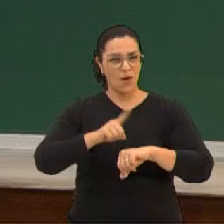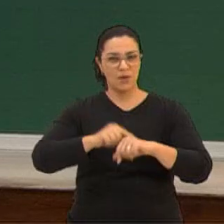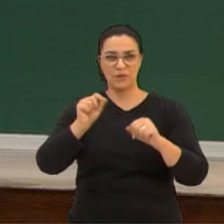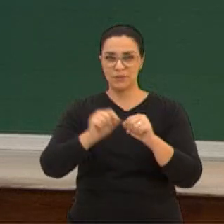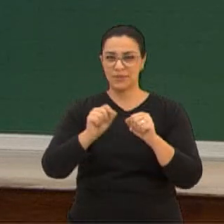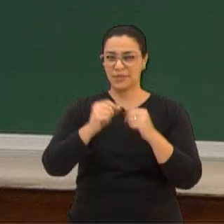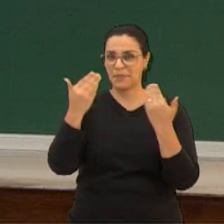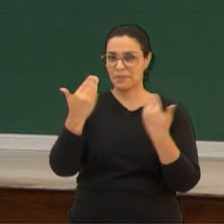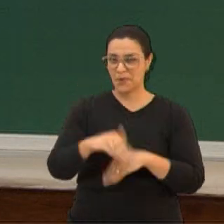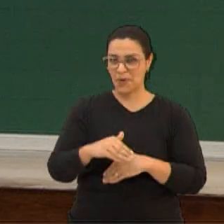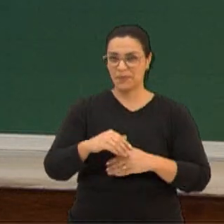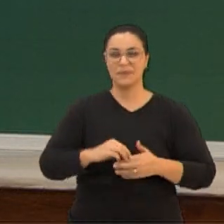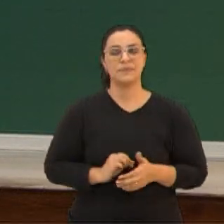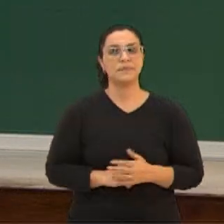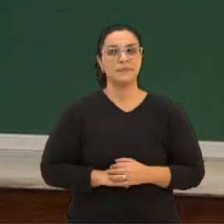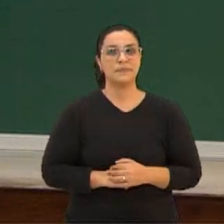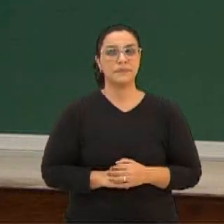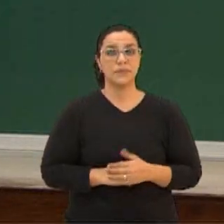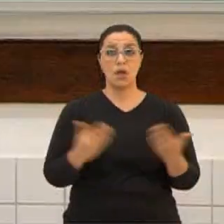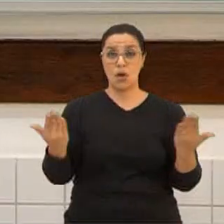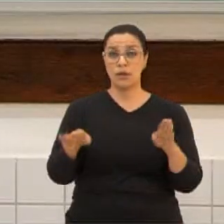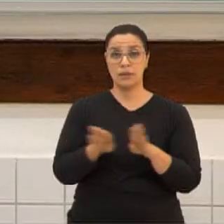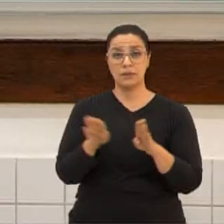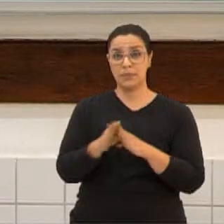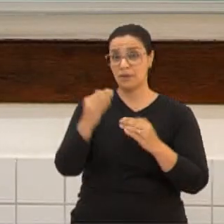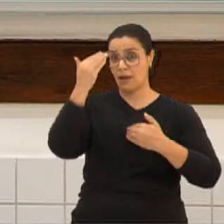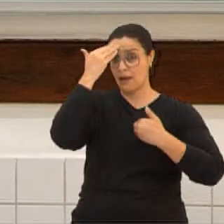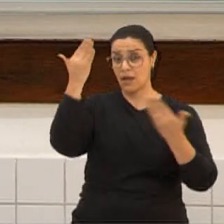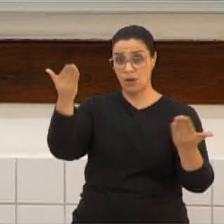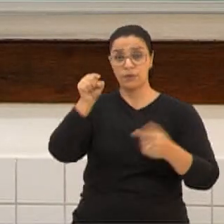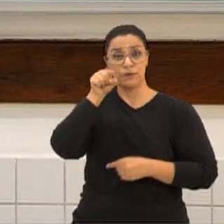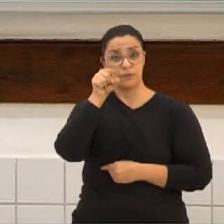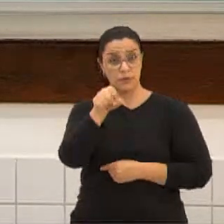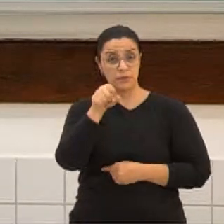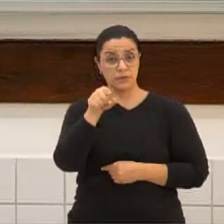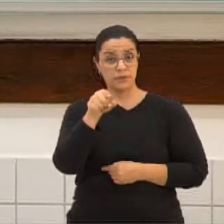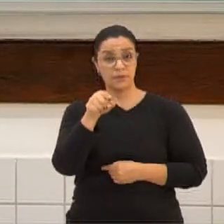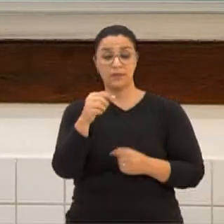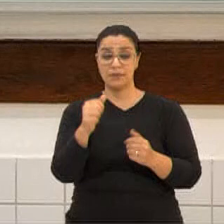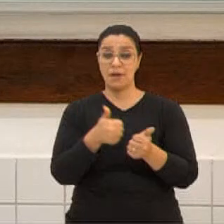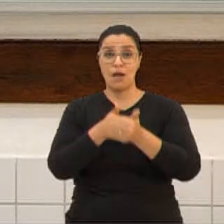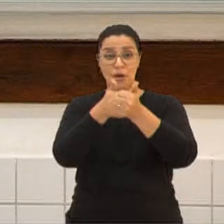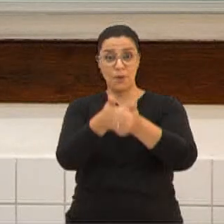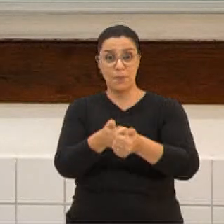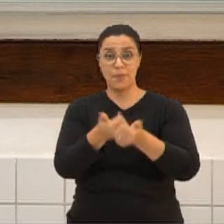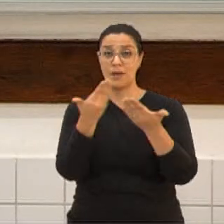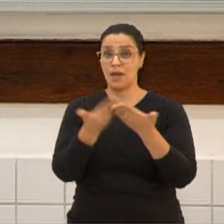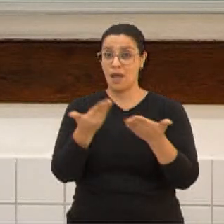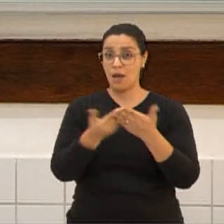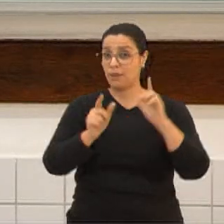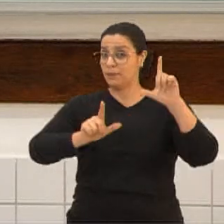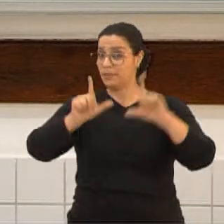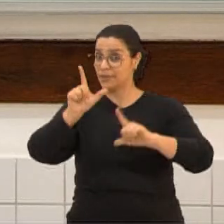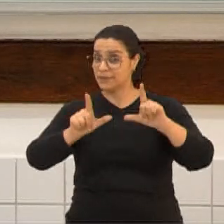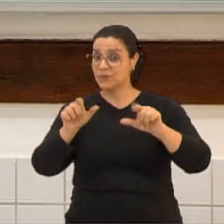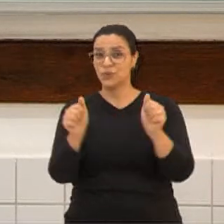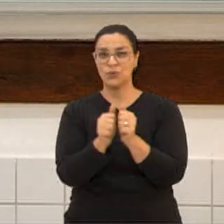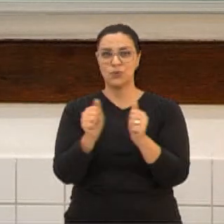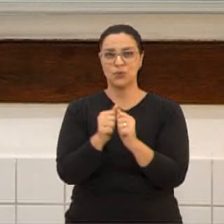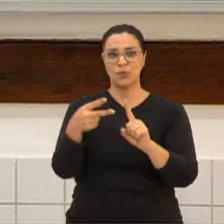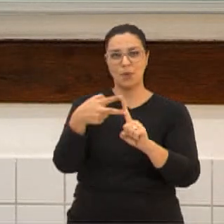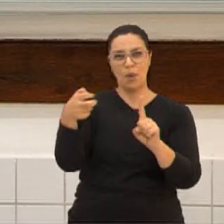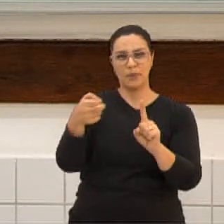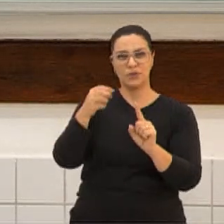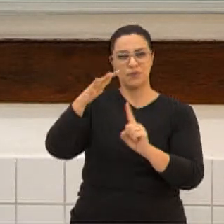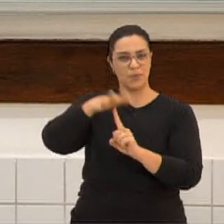sua prova. Quero muito agradecer a você que está acompanhando essas aulas pela televisão, pelo aplicativo